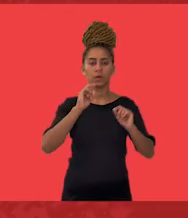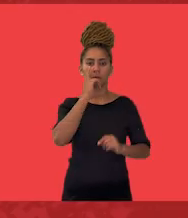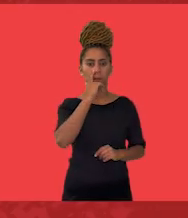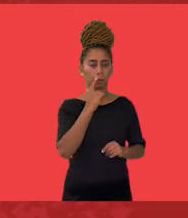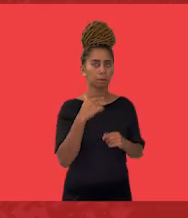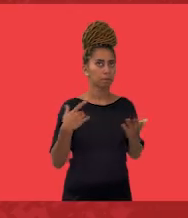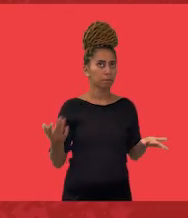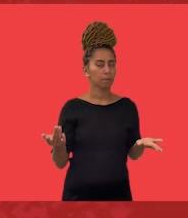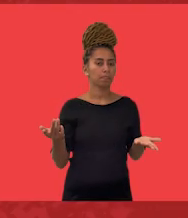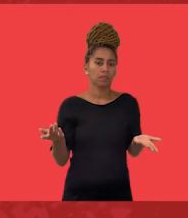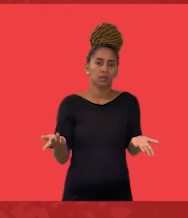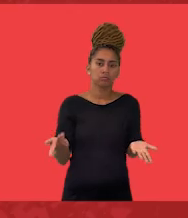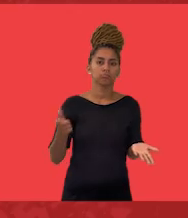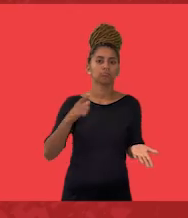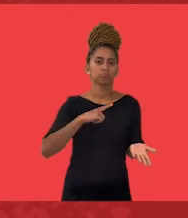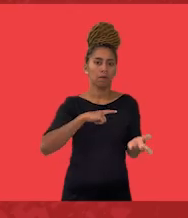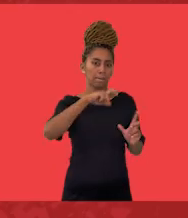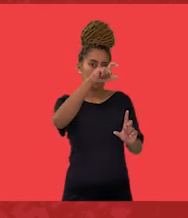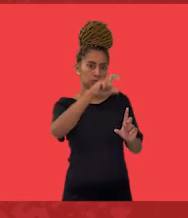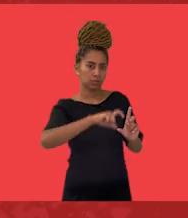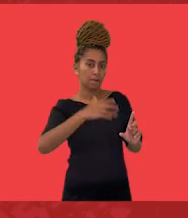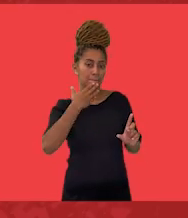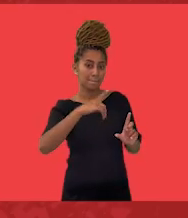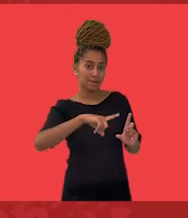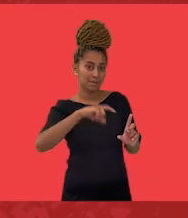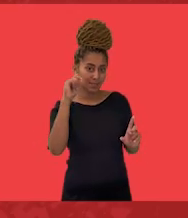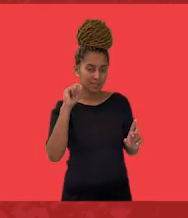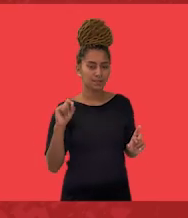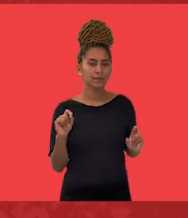Alguns segundos, suspensa no ar.